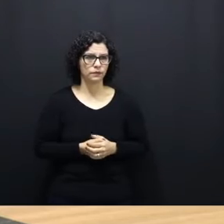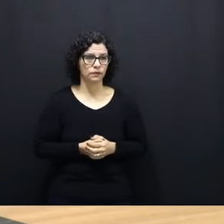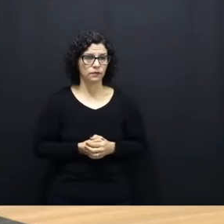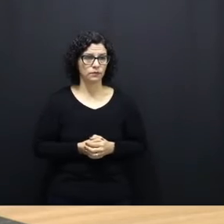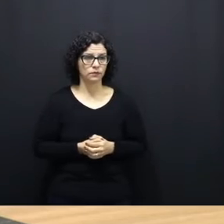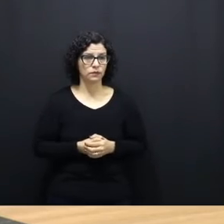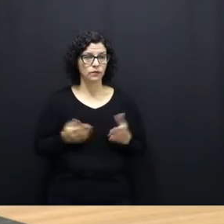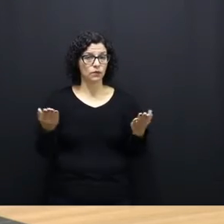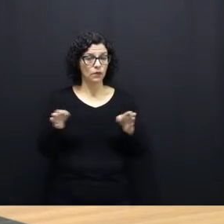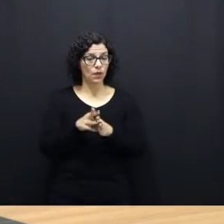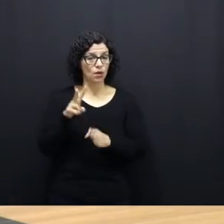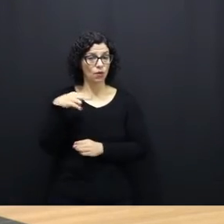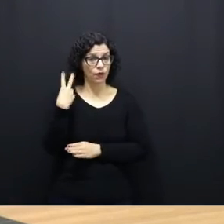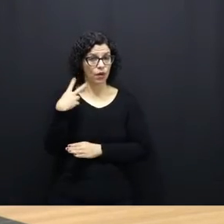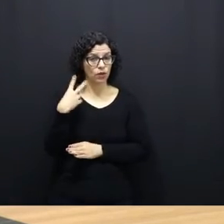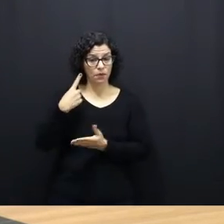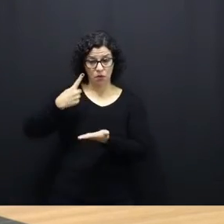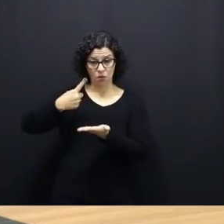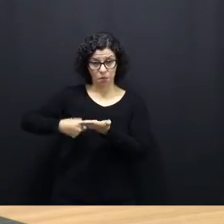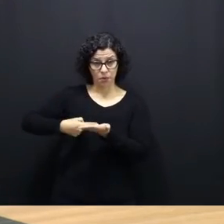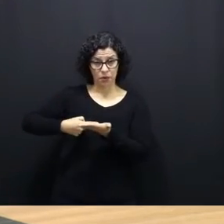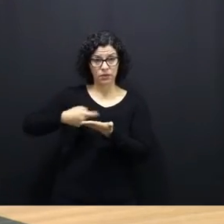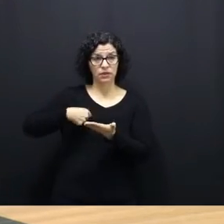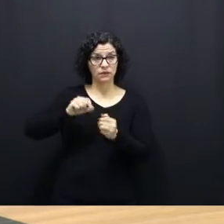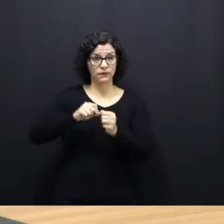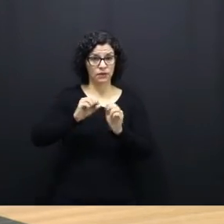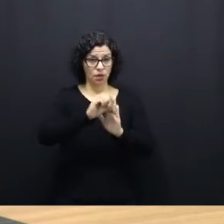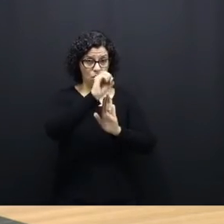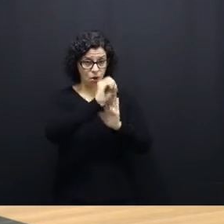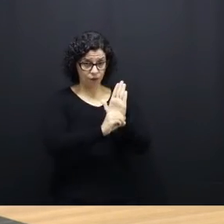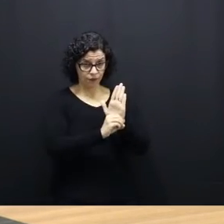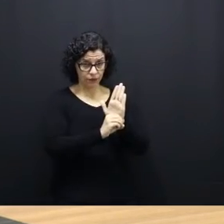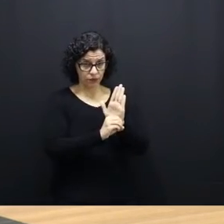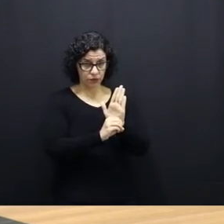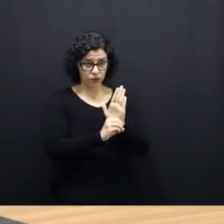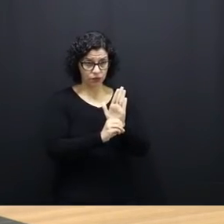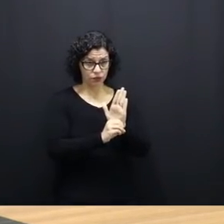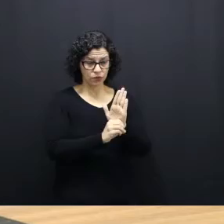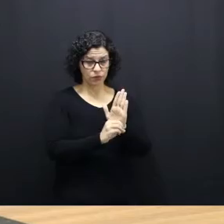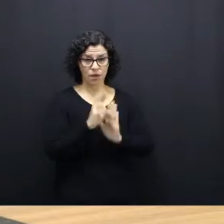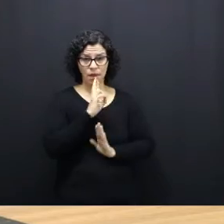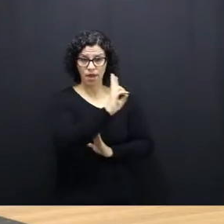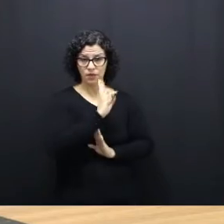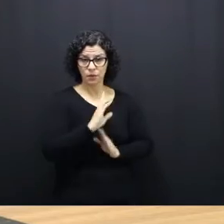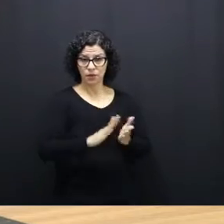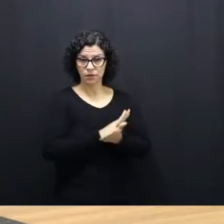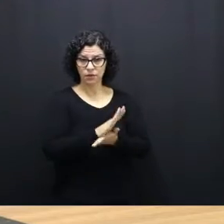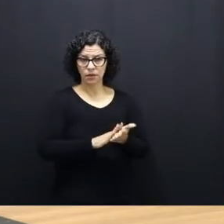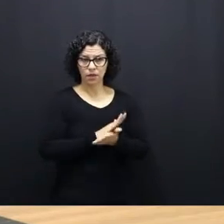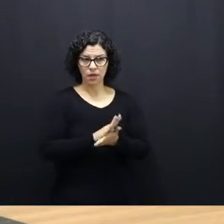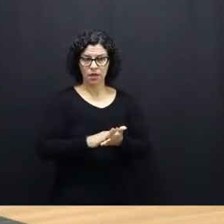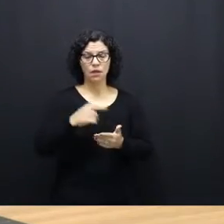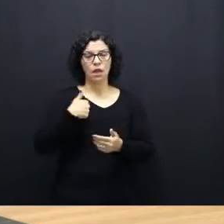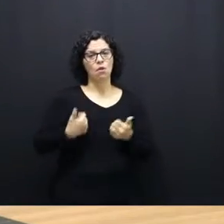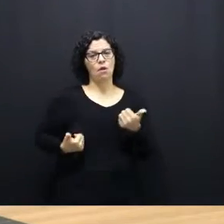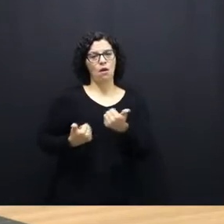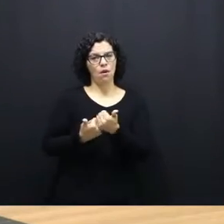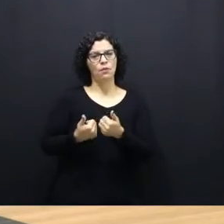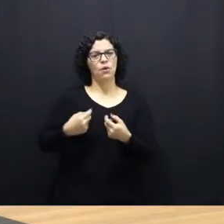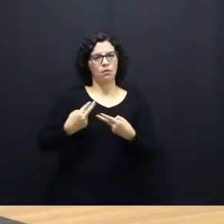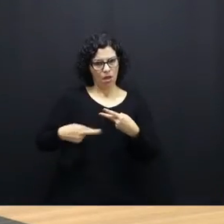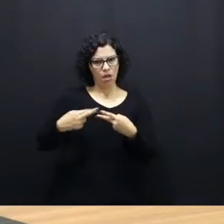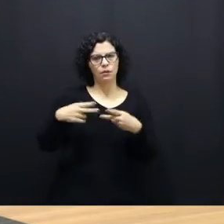inclusive o vereador tem meu compromisso que se fizeram o Ofício não houve tiver essas respostas pode contar